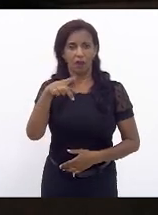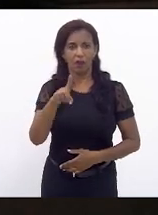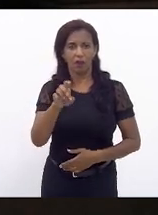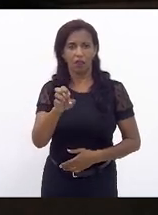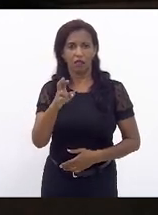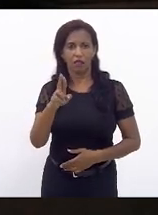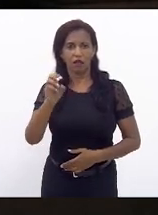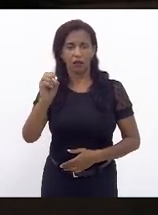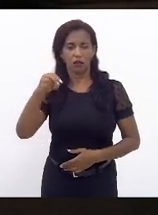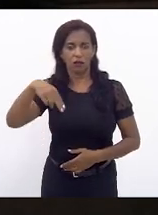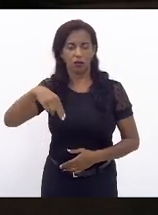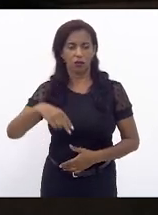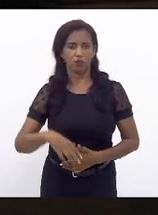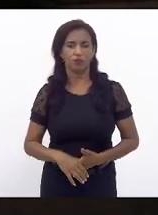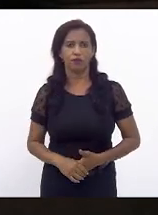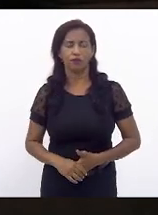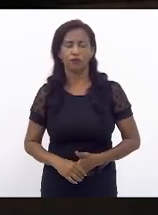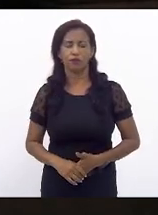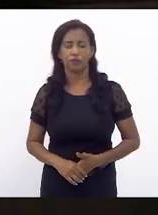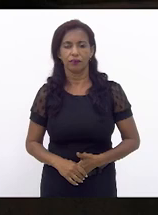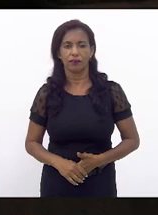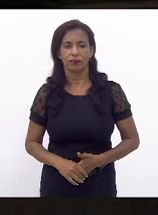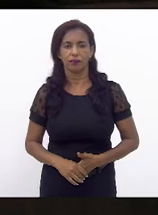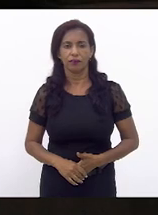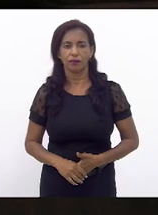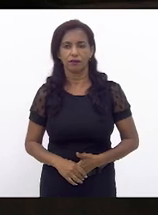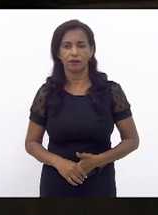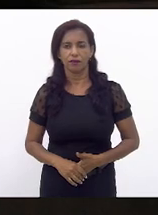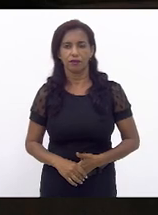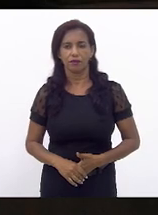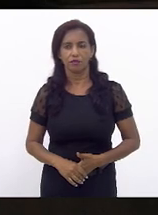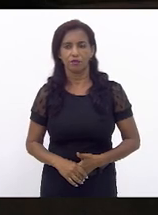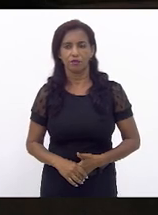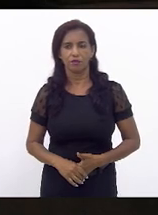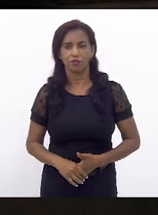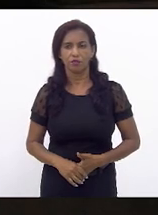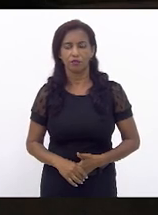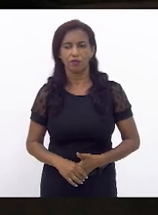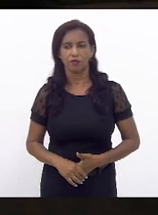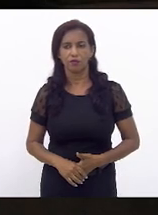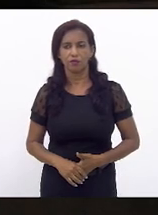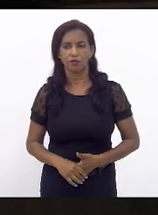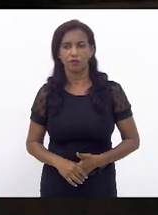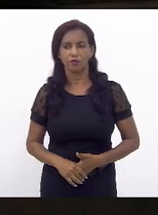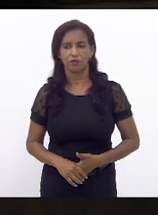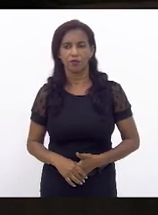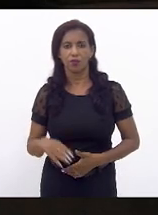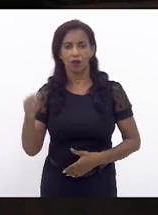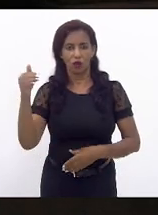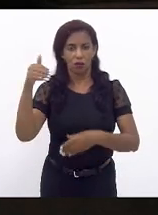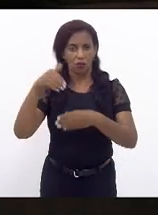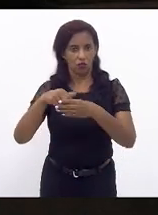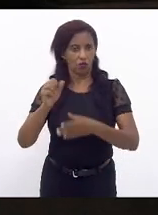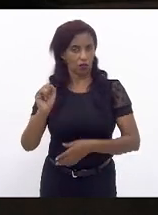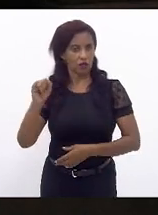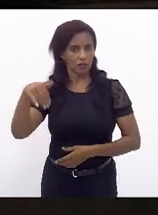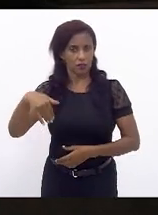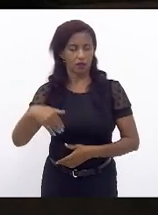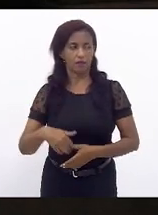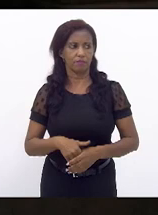Alexandre. Deputado... Vota sim. Deputado Anderson Alexandre, vota